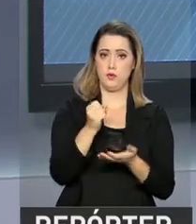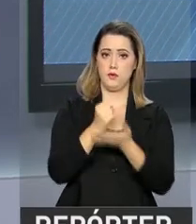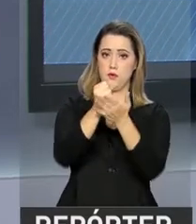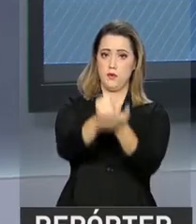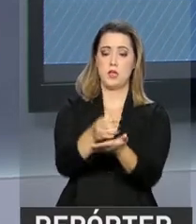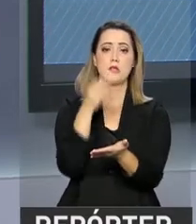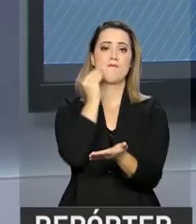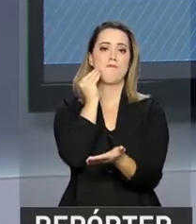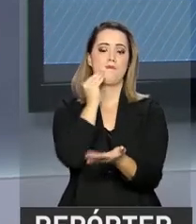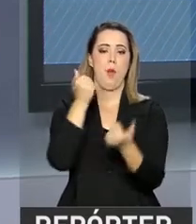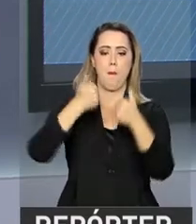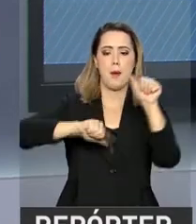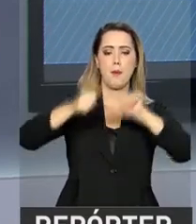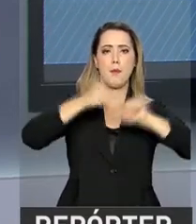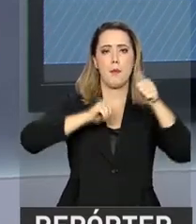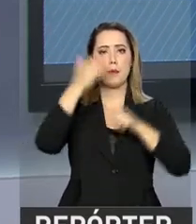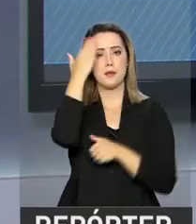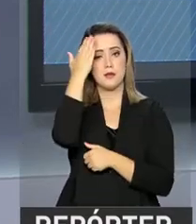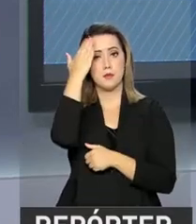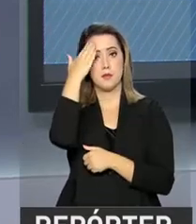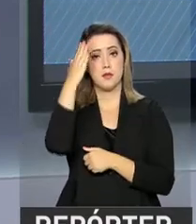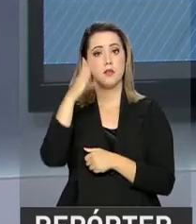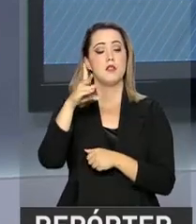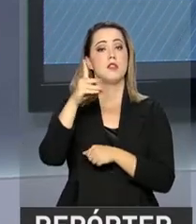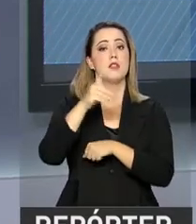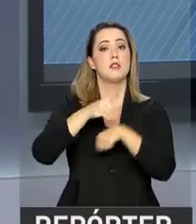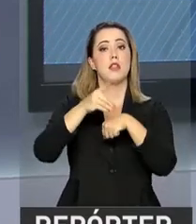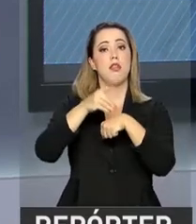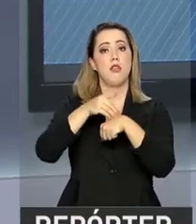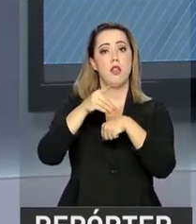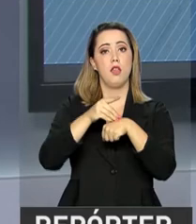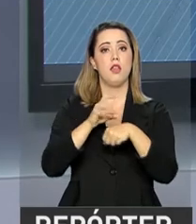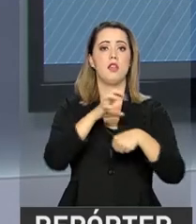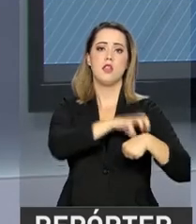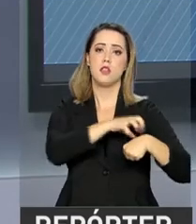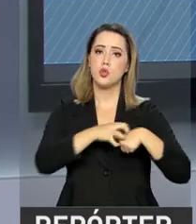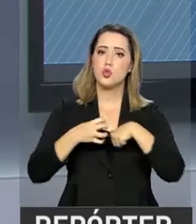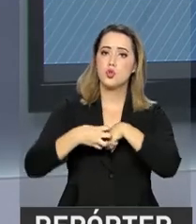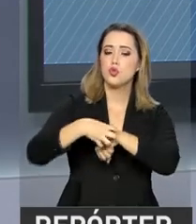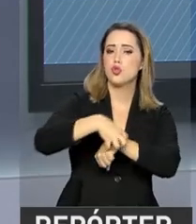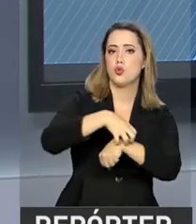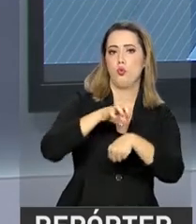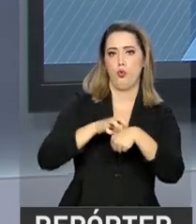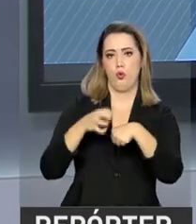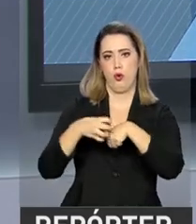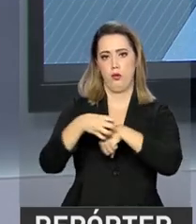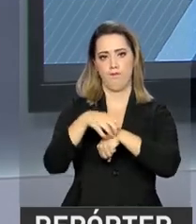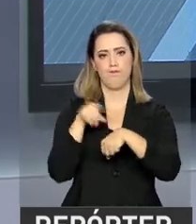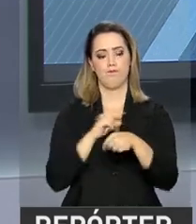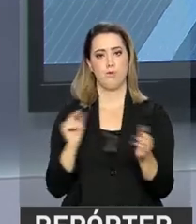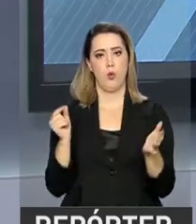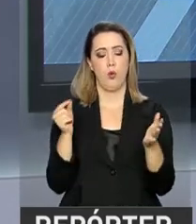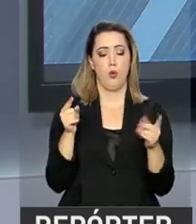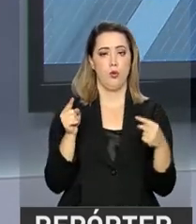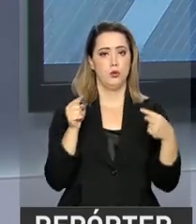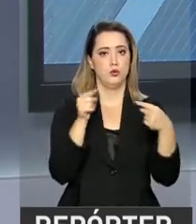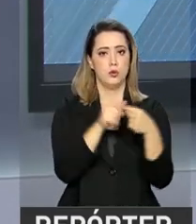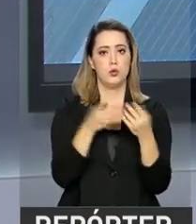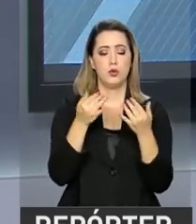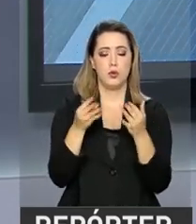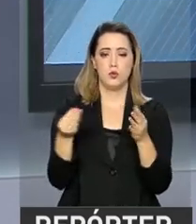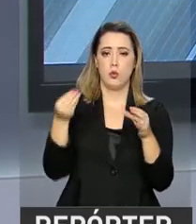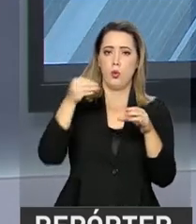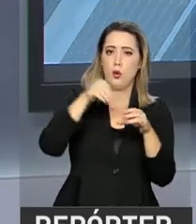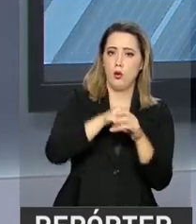para identificação da dengue e da febre chikungunya à medida que inclui os testes a tabela do sul foi publicada hoje